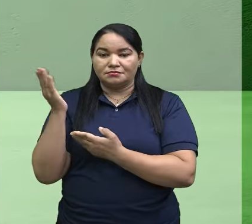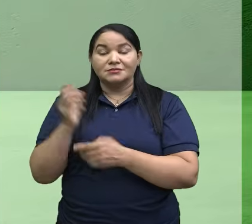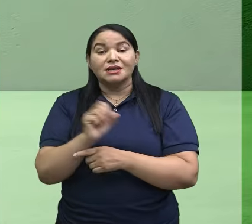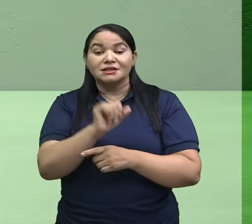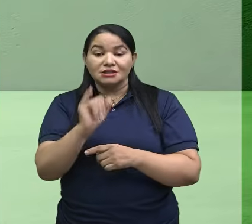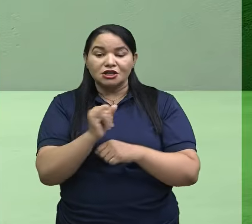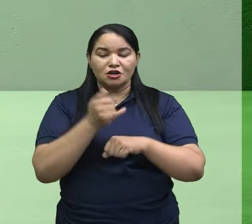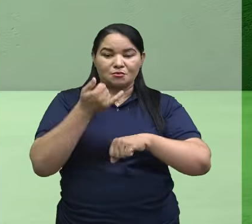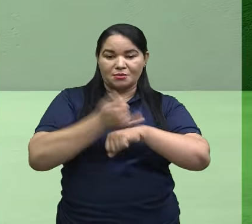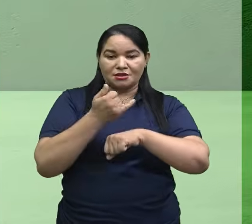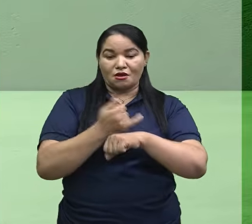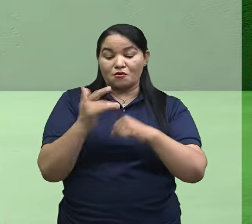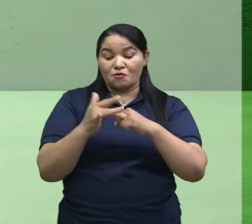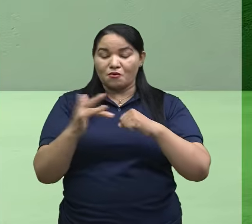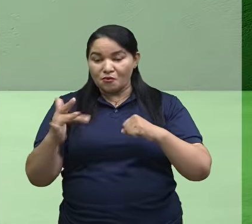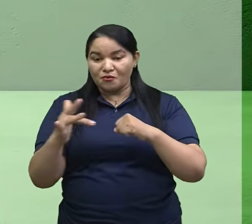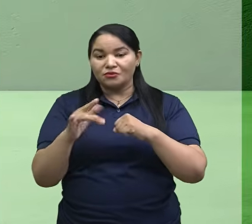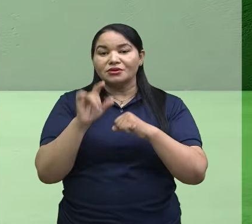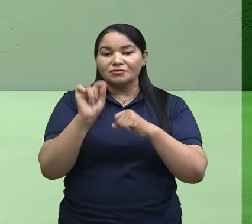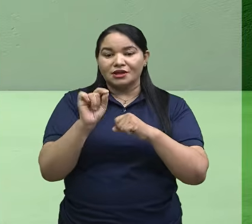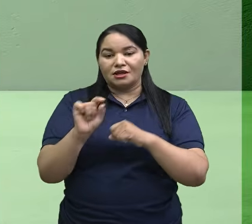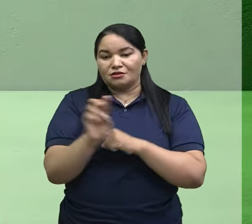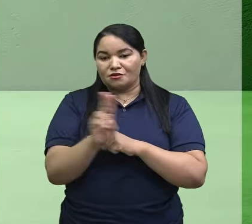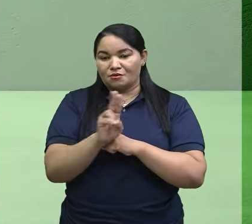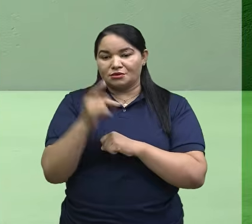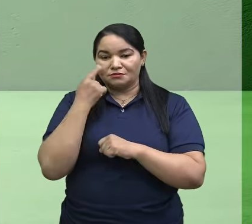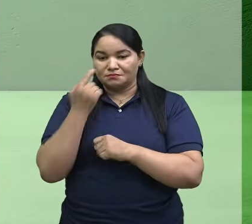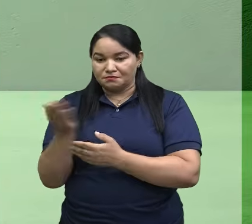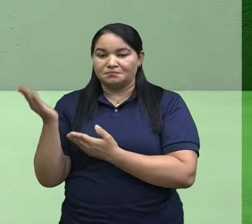utilizado é o ouro, é a douração. Então, dependendo aí